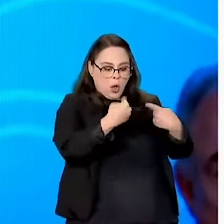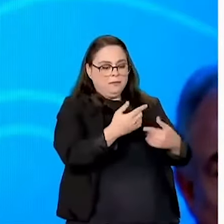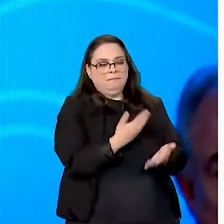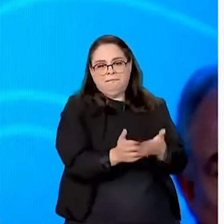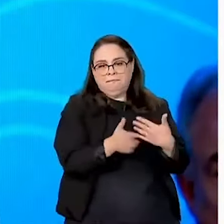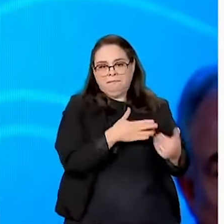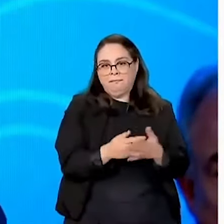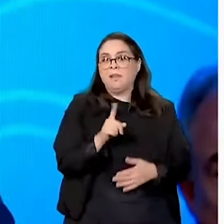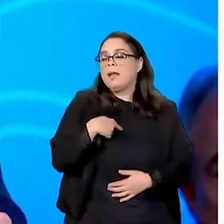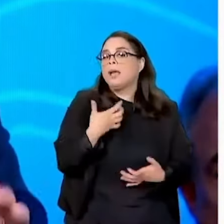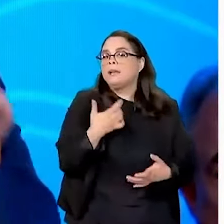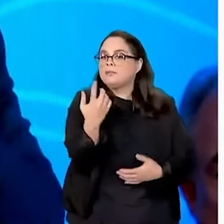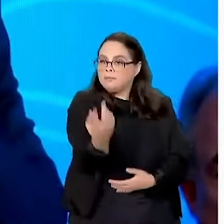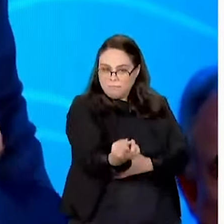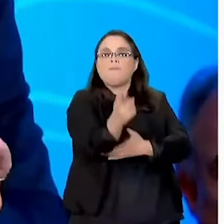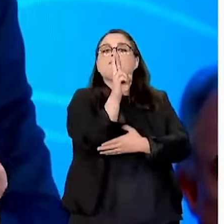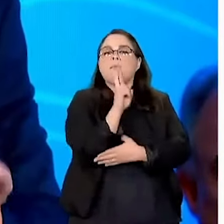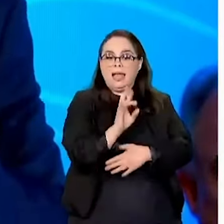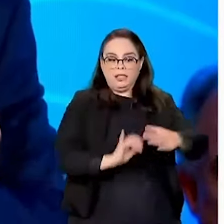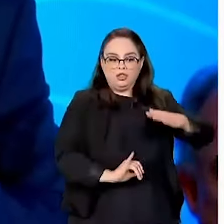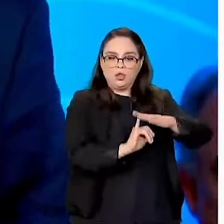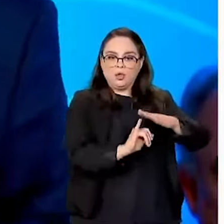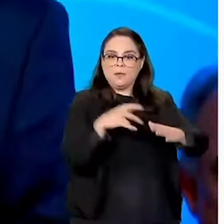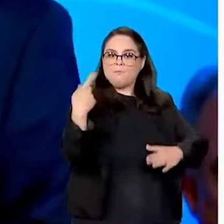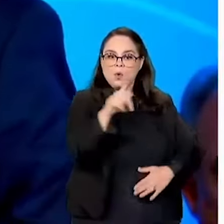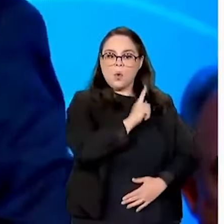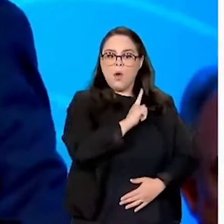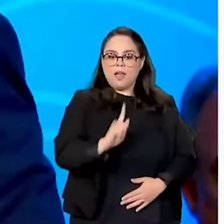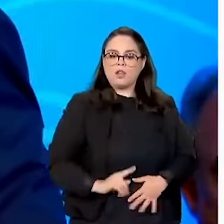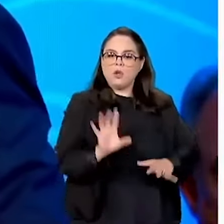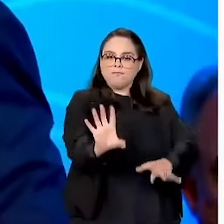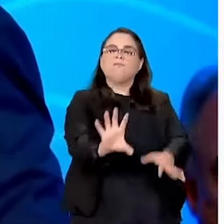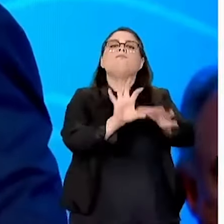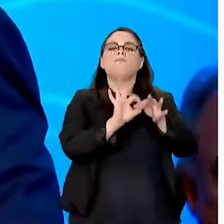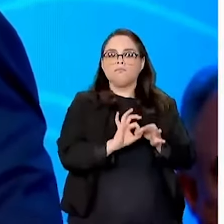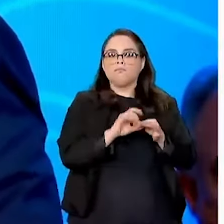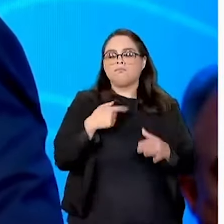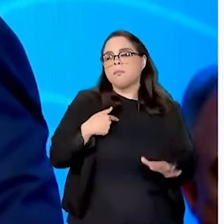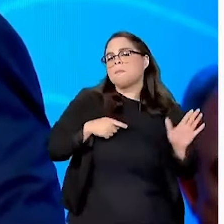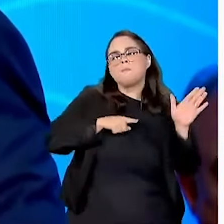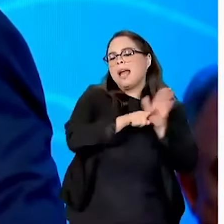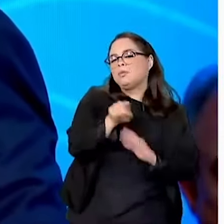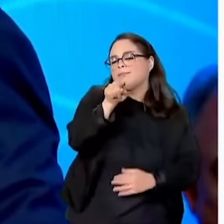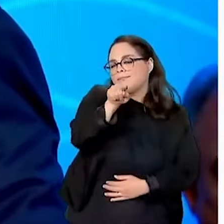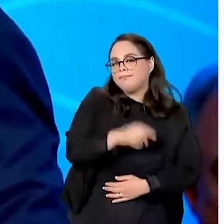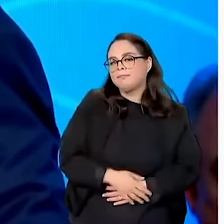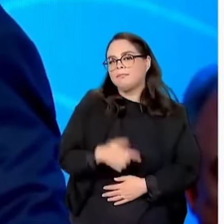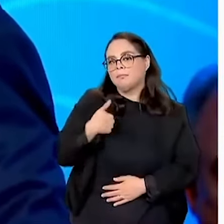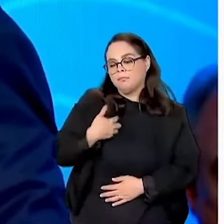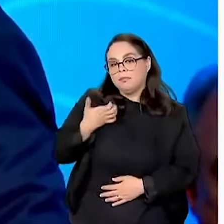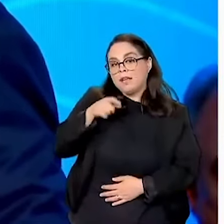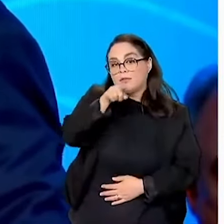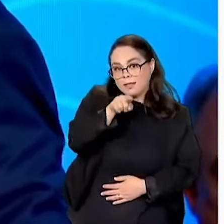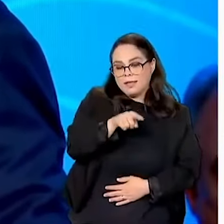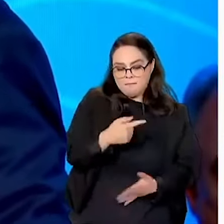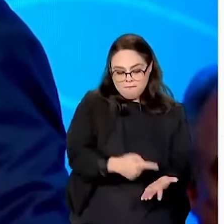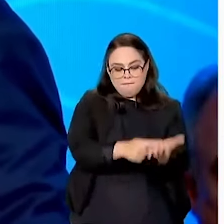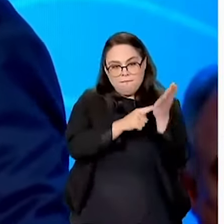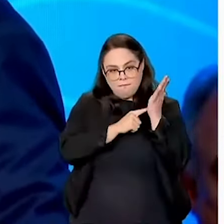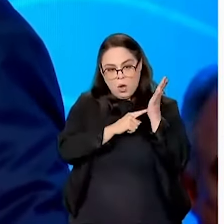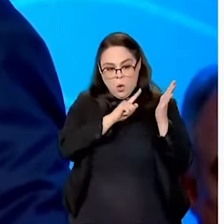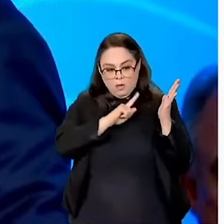queria era a representação institucional do governador, e fiz a seguinte pergunta: eu quero que vocês apresentem